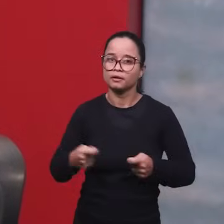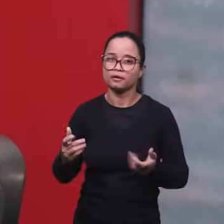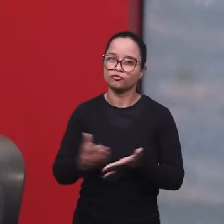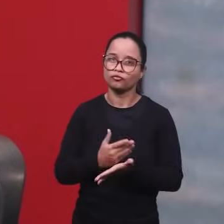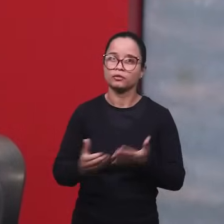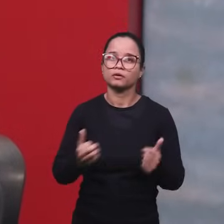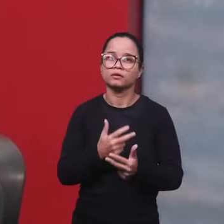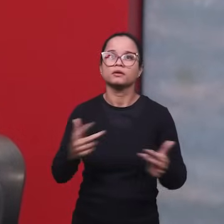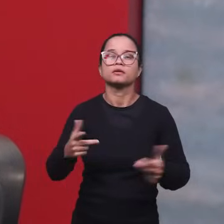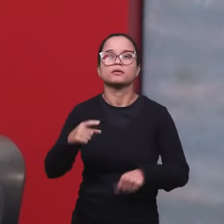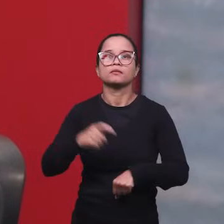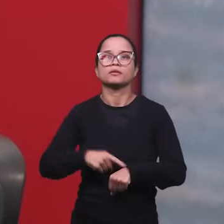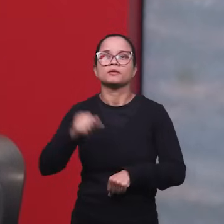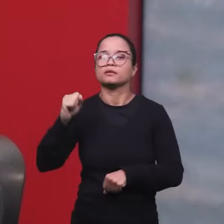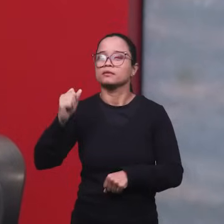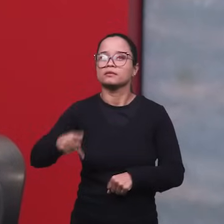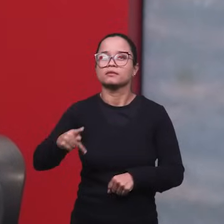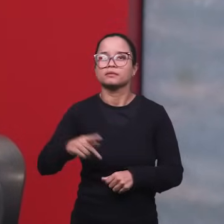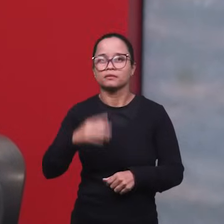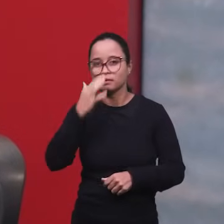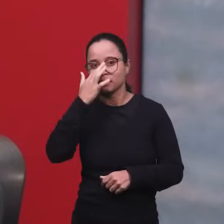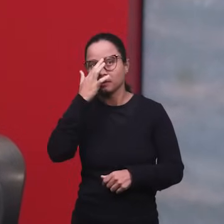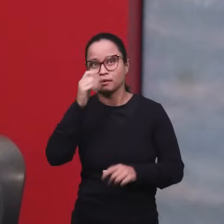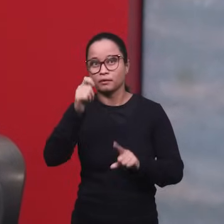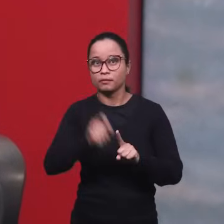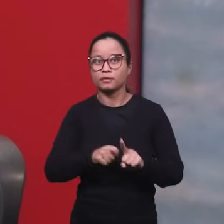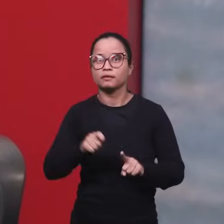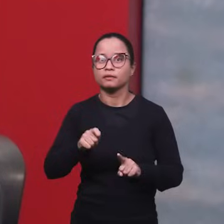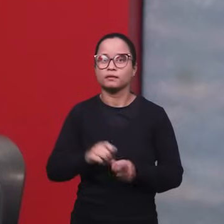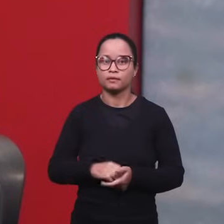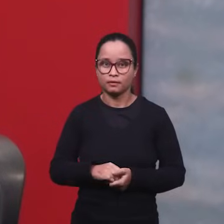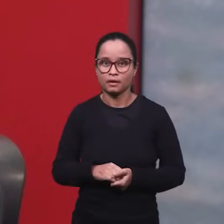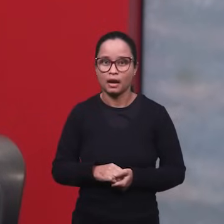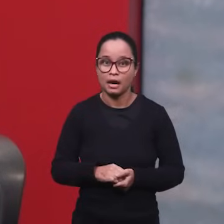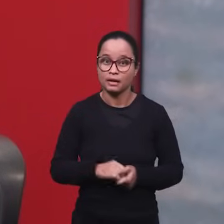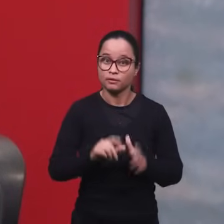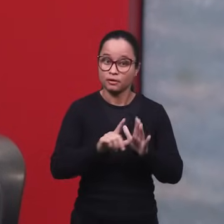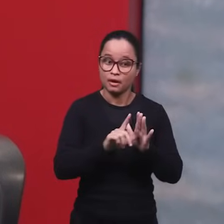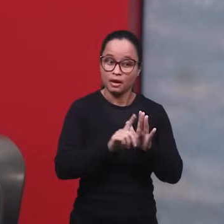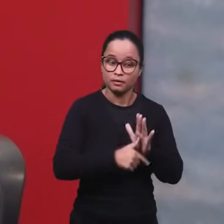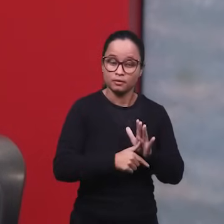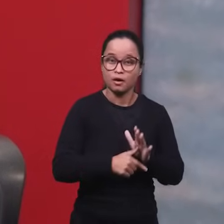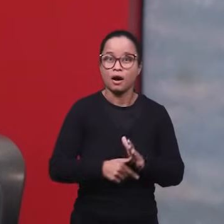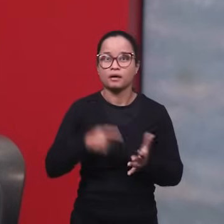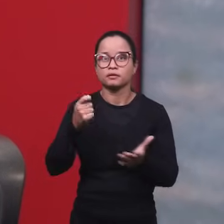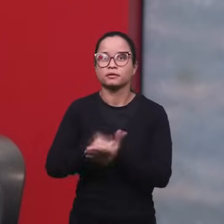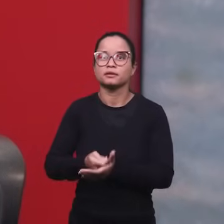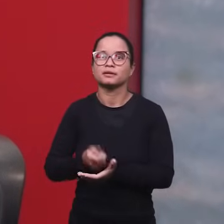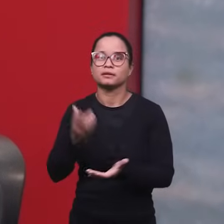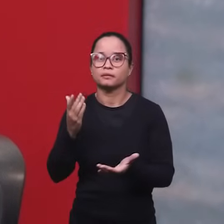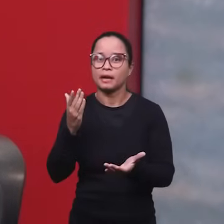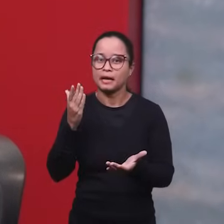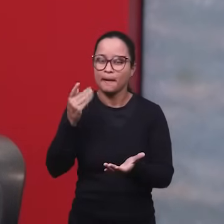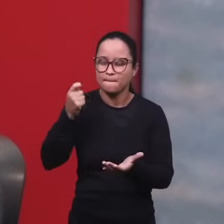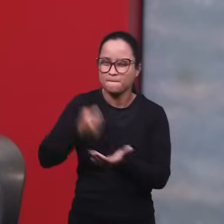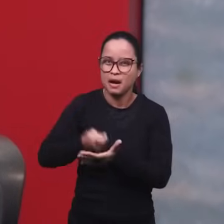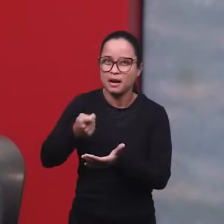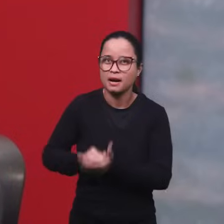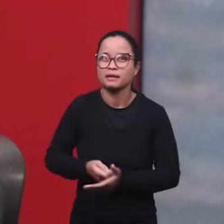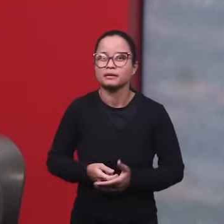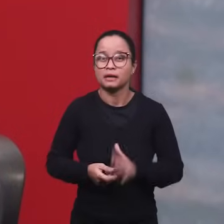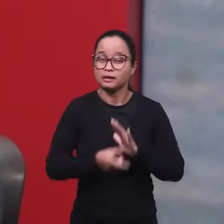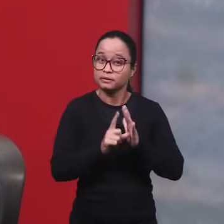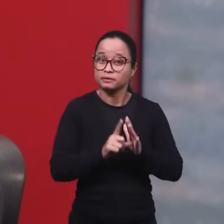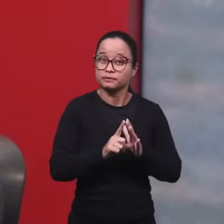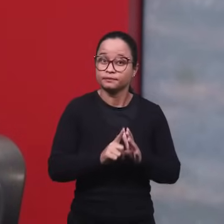algum benefício, então no momento da aposentadoria, esse mês de atraso pode não ser contabilizado. Então, assim, tem que pagar rigorosamente. Melhor que pague um